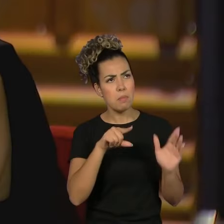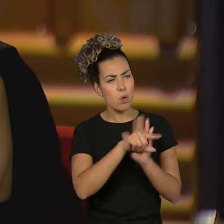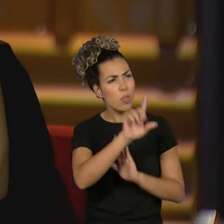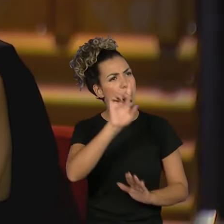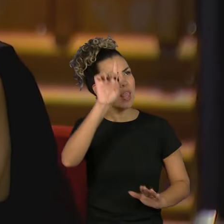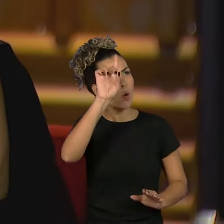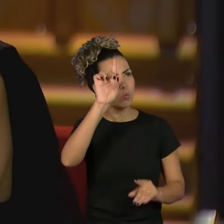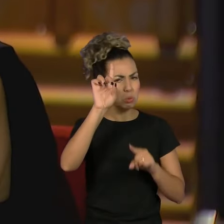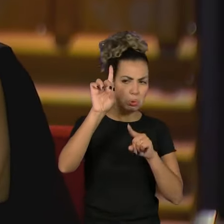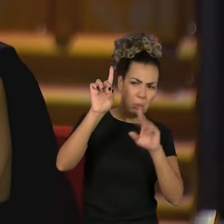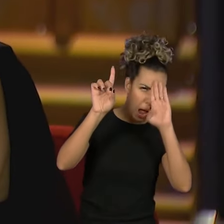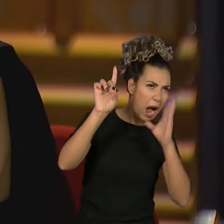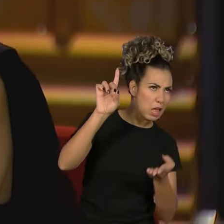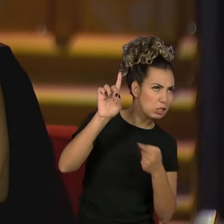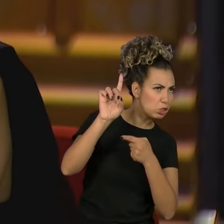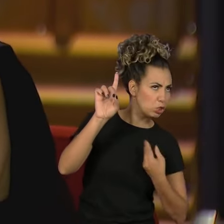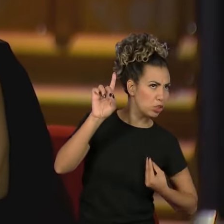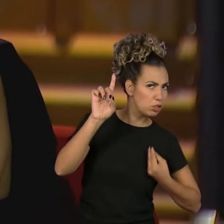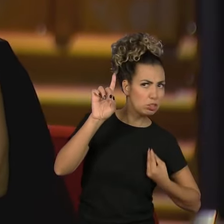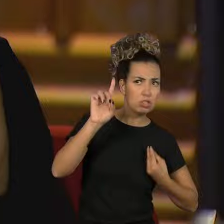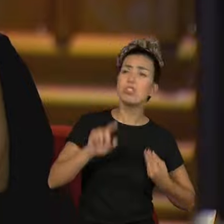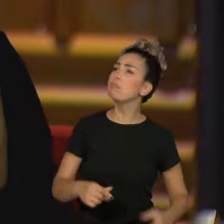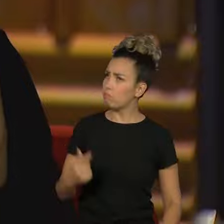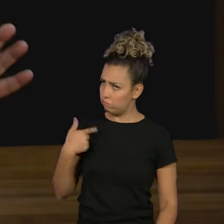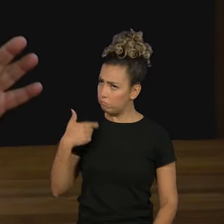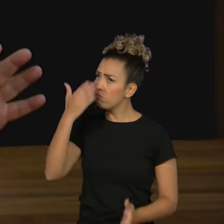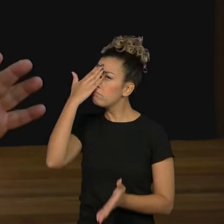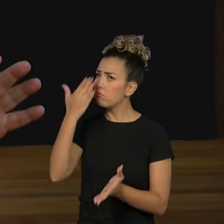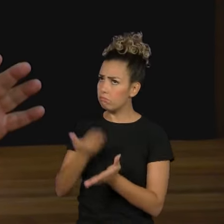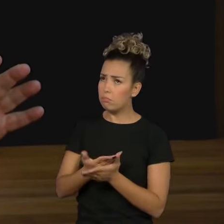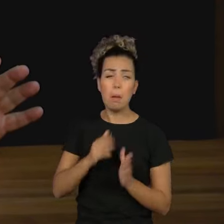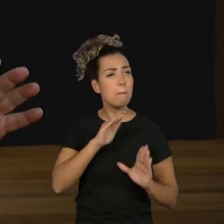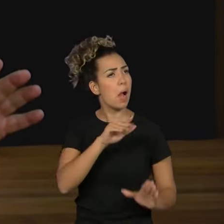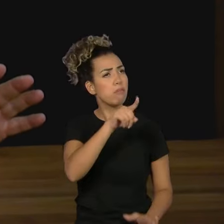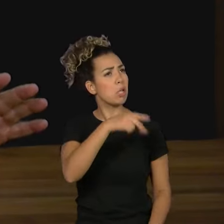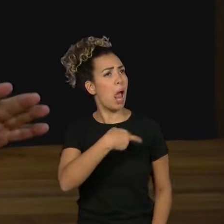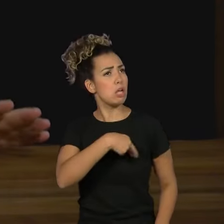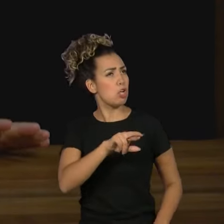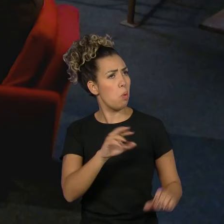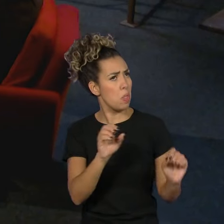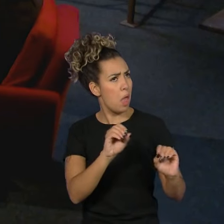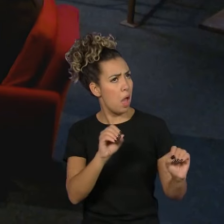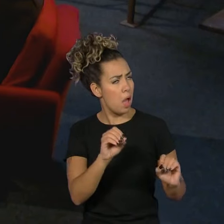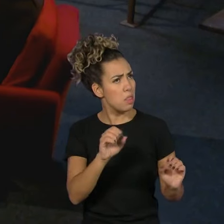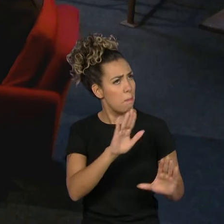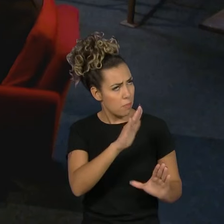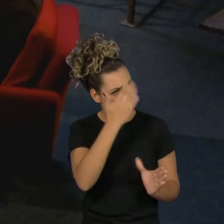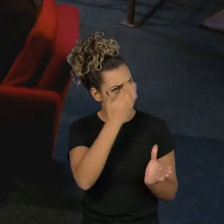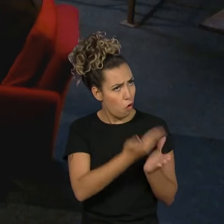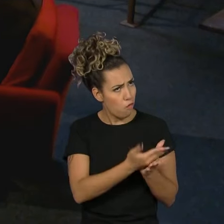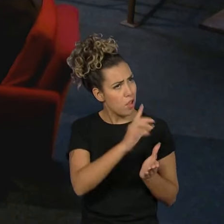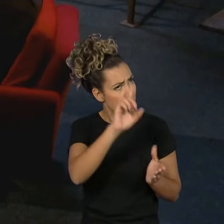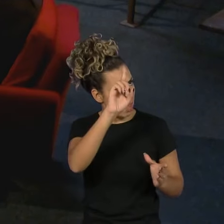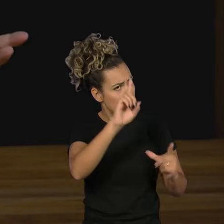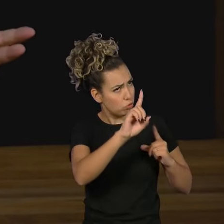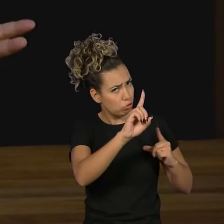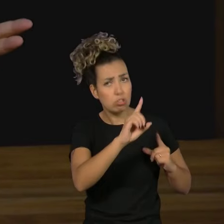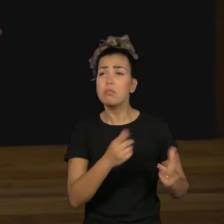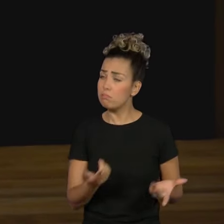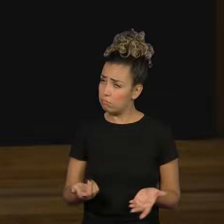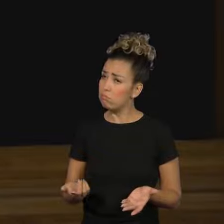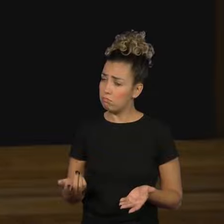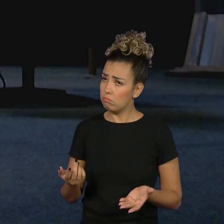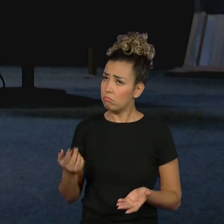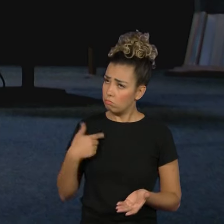hum acredito em Deus mesmo não tendo uma religião Sim eu acredito em Deus mas não